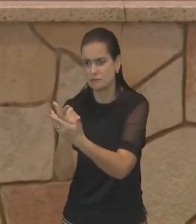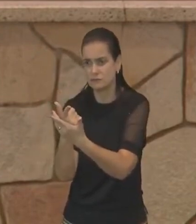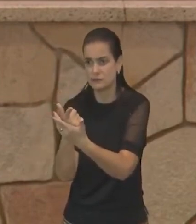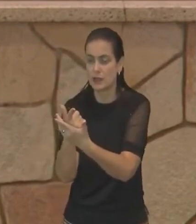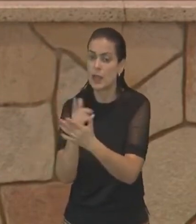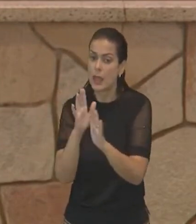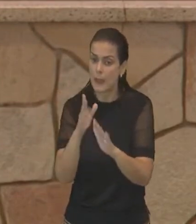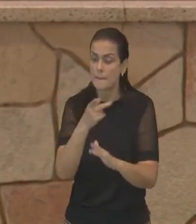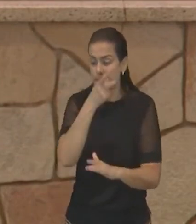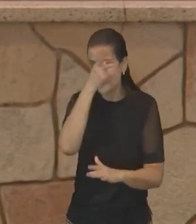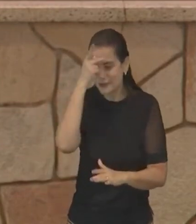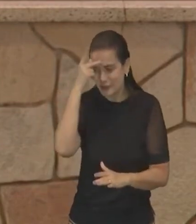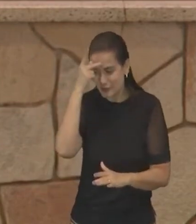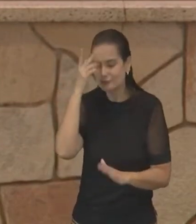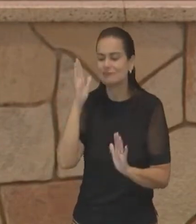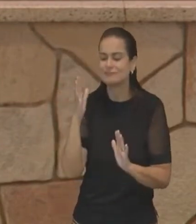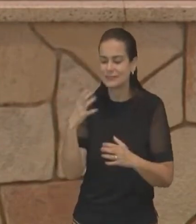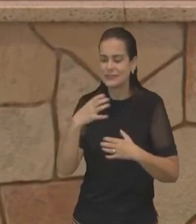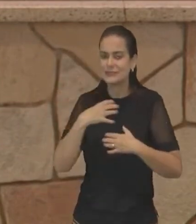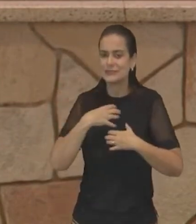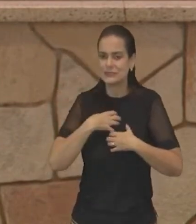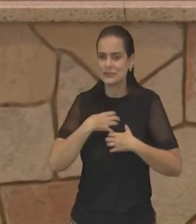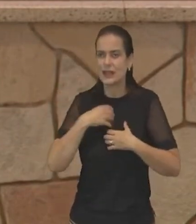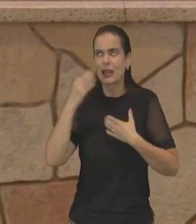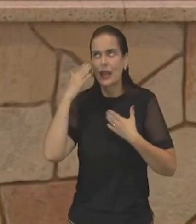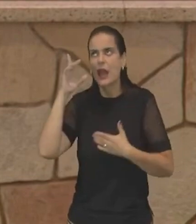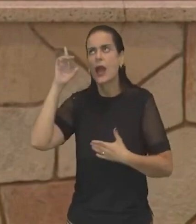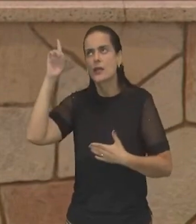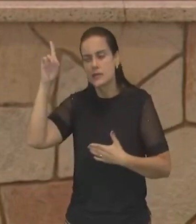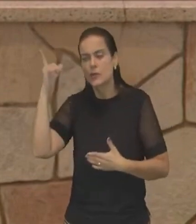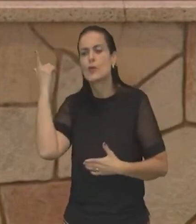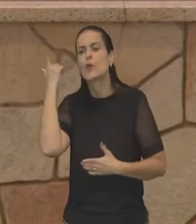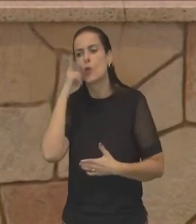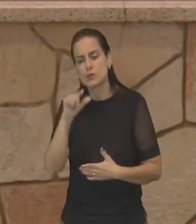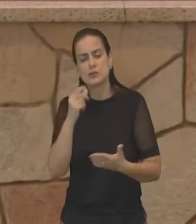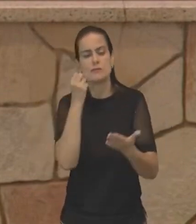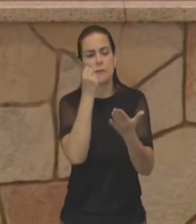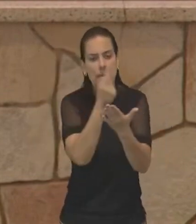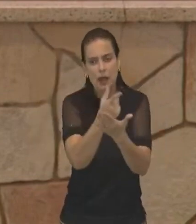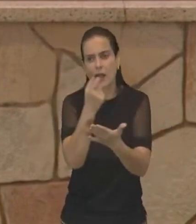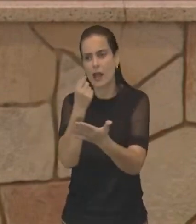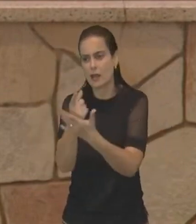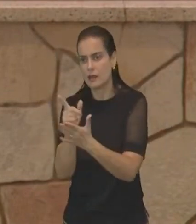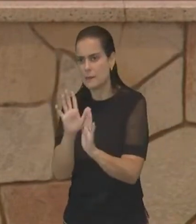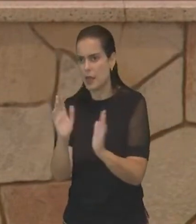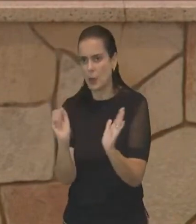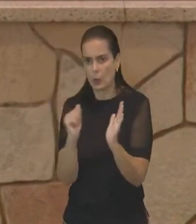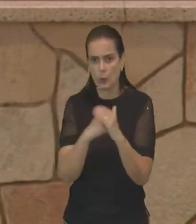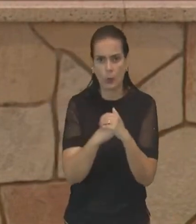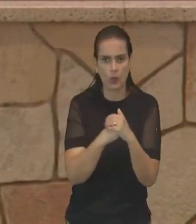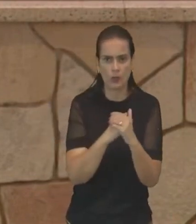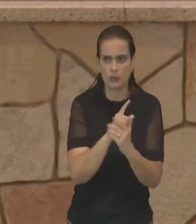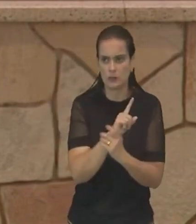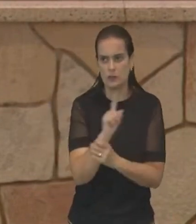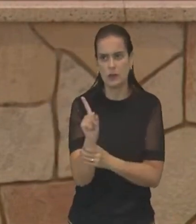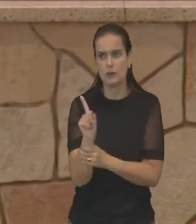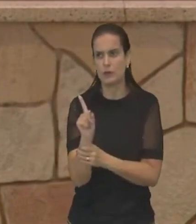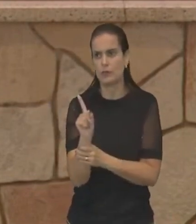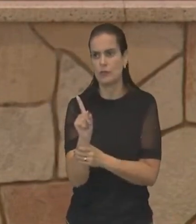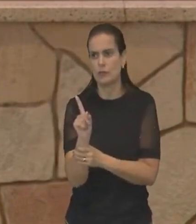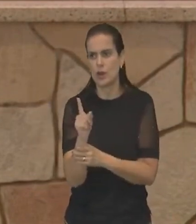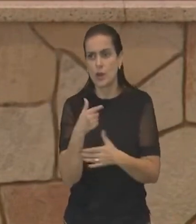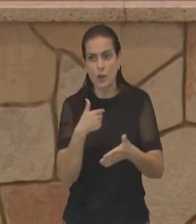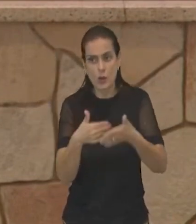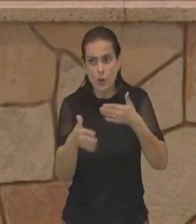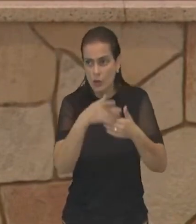prazer de te receber, e graças a Deus todos os compromissos foram honrados. Não fuja da sua responsabilidade. Qualquer